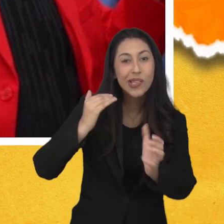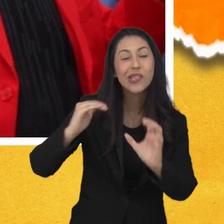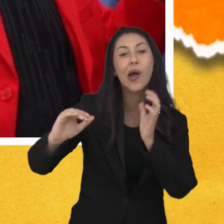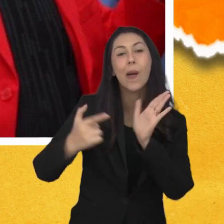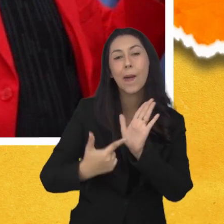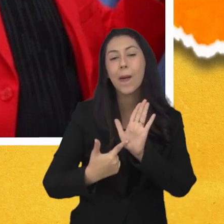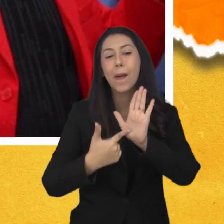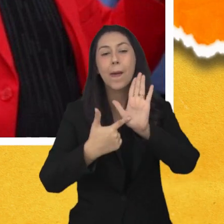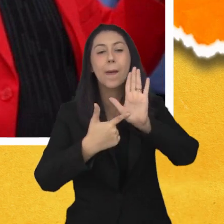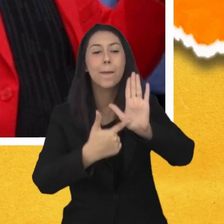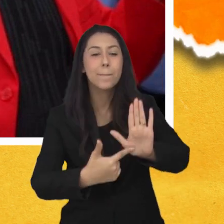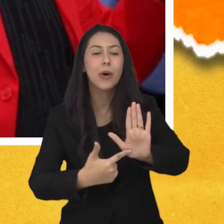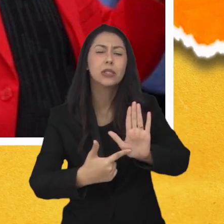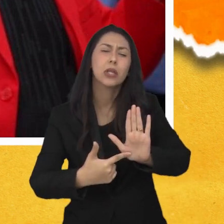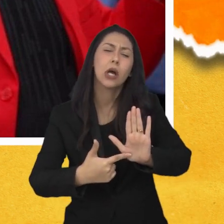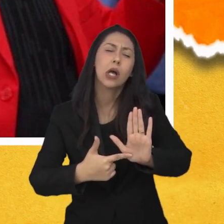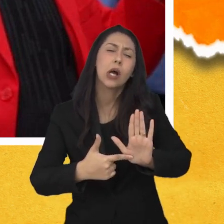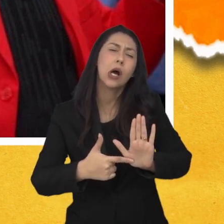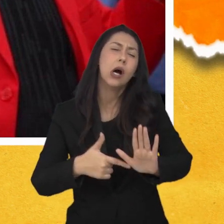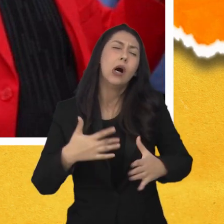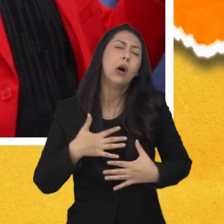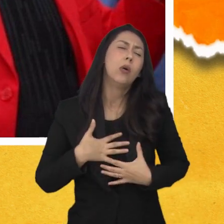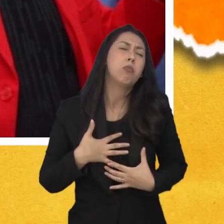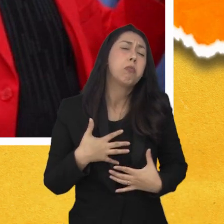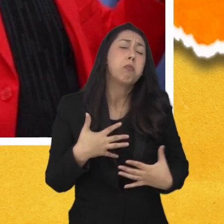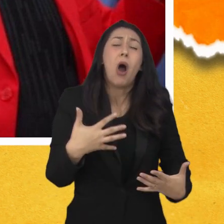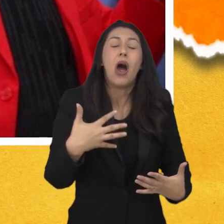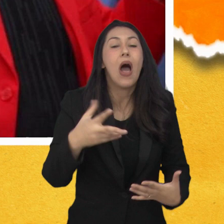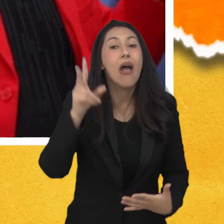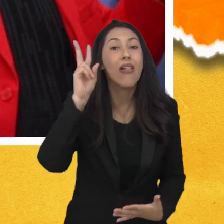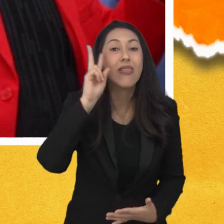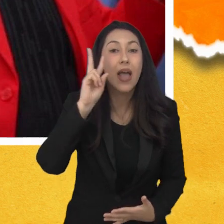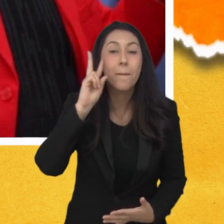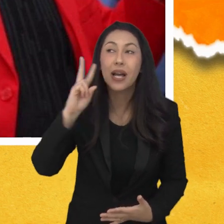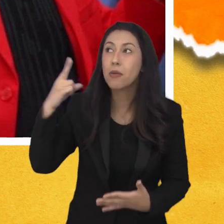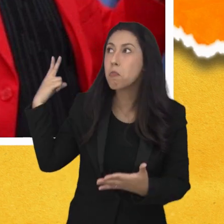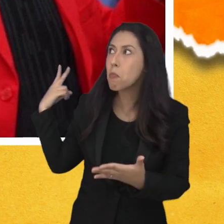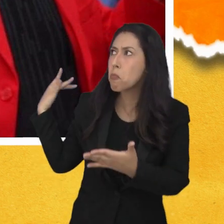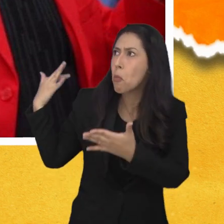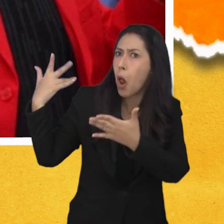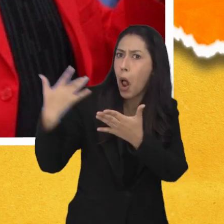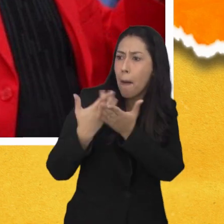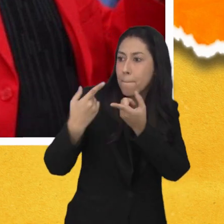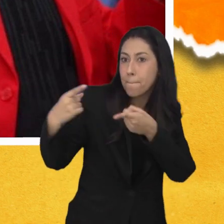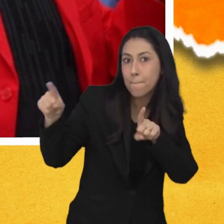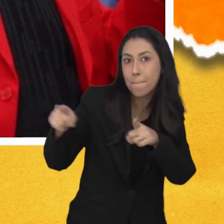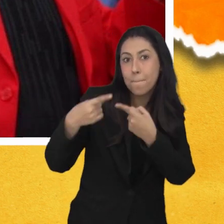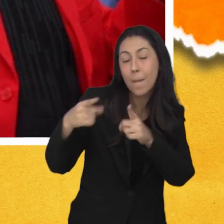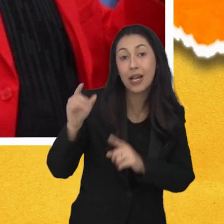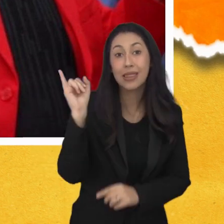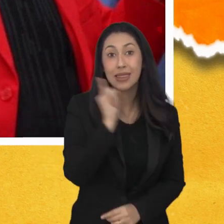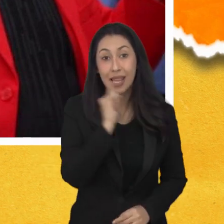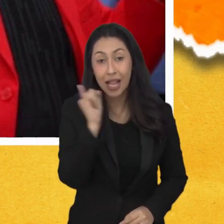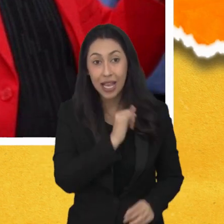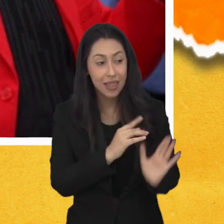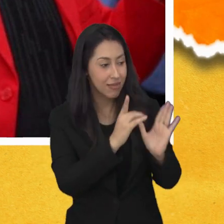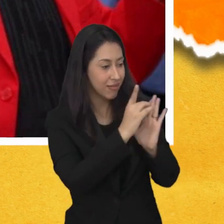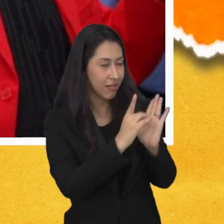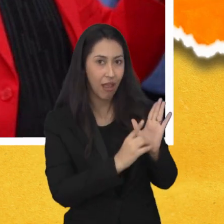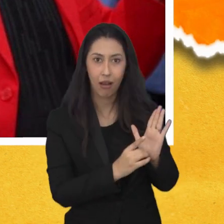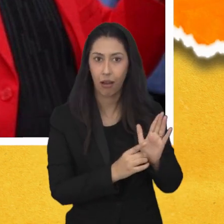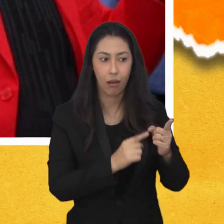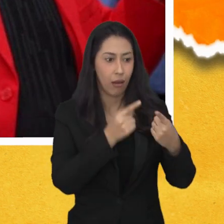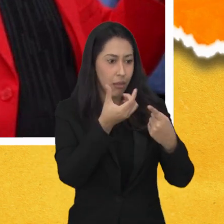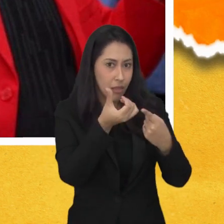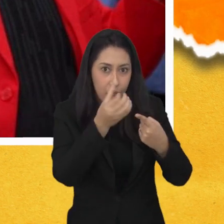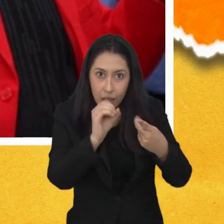que apresenta o espetáculo Ricordo de Amore, uma retrospectiva dos maiores sucessos da música popular italiana